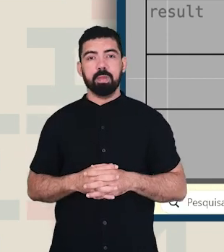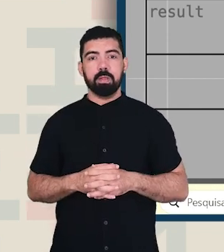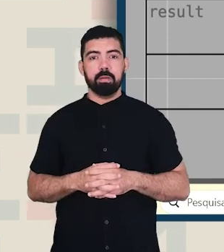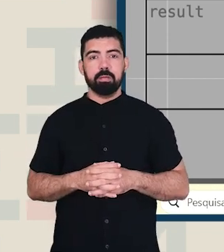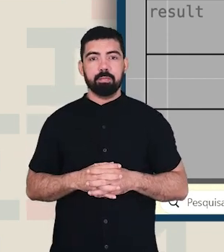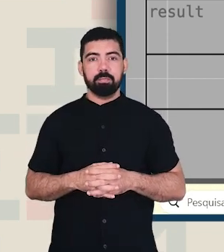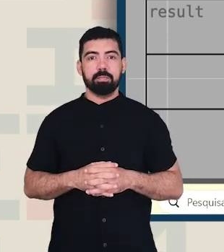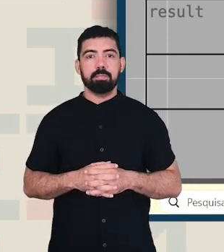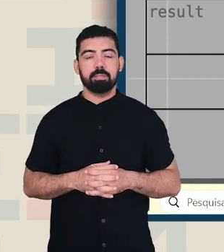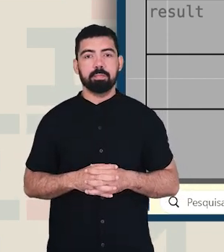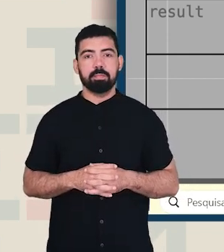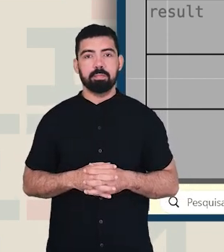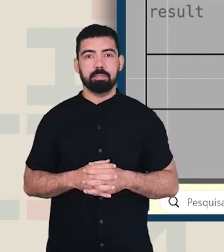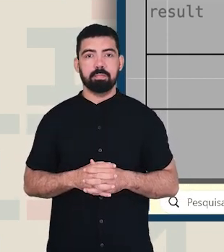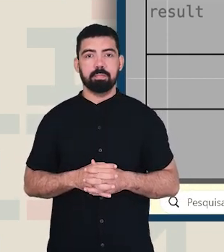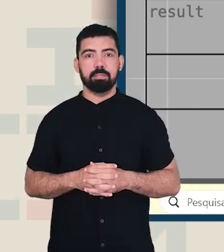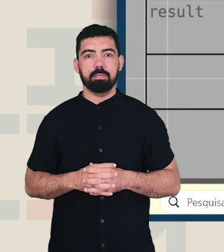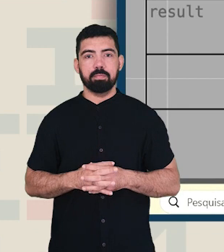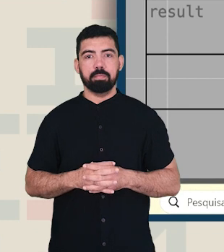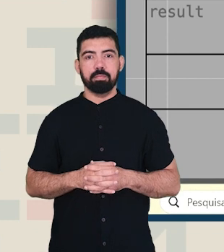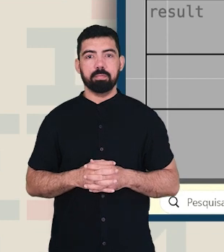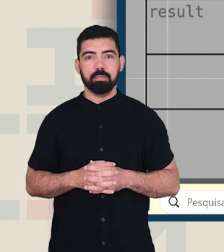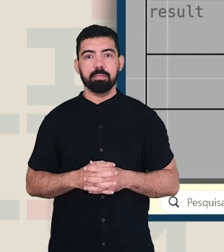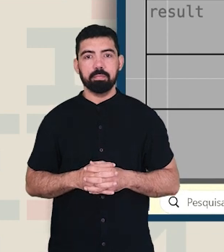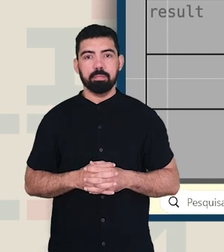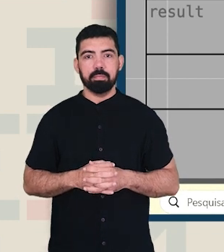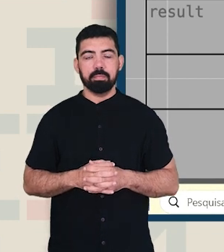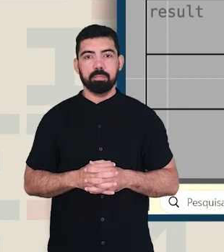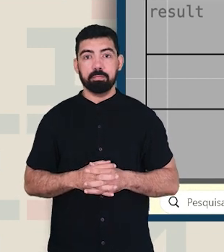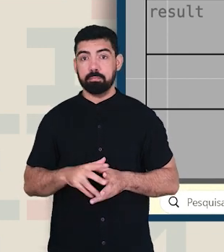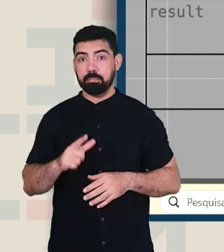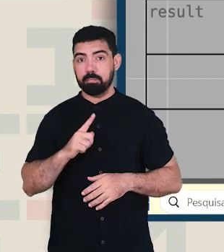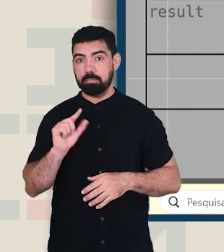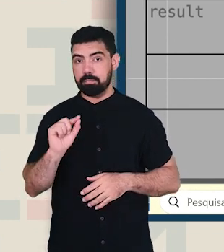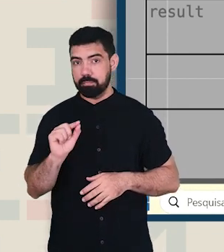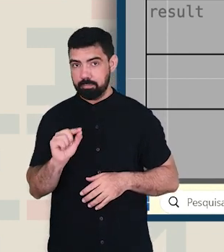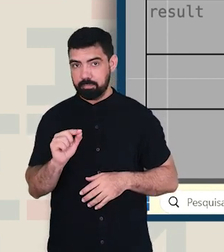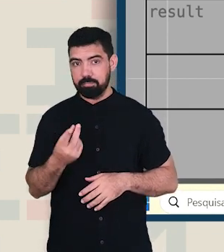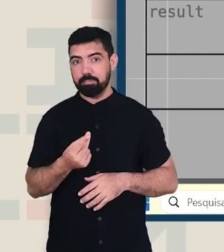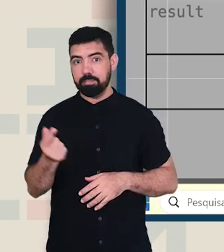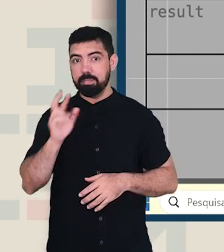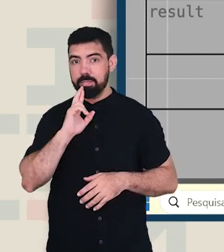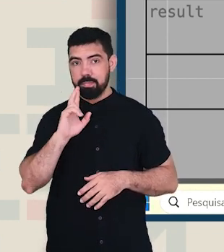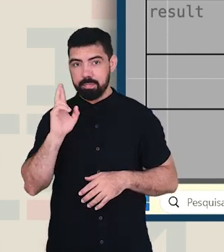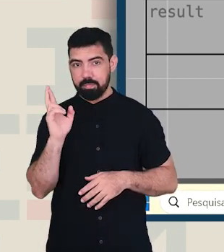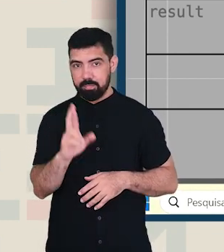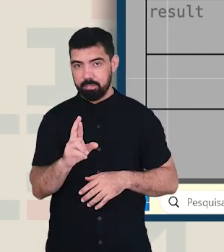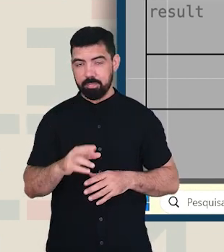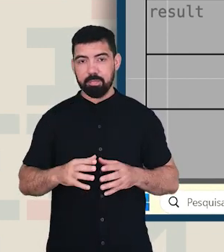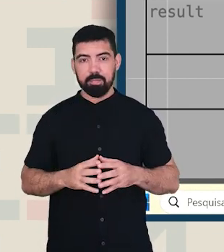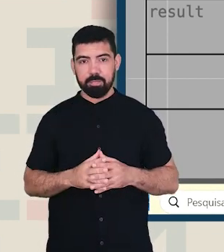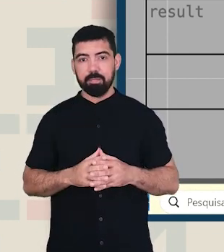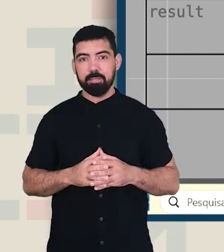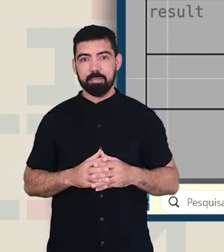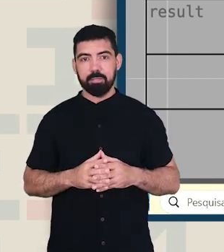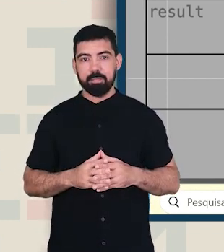E dois. E eu tenho, então, a saída, a